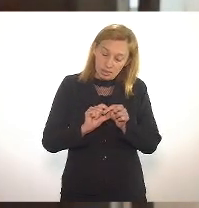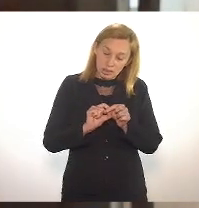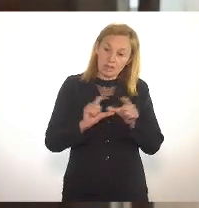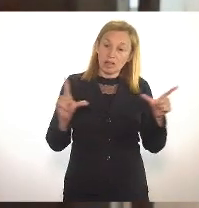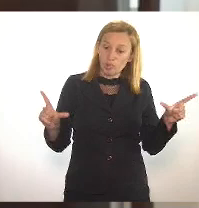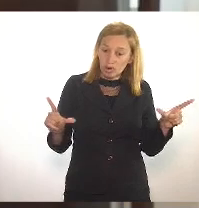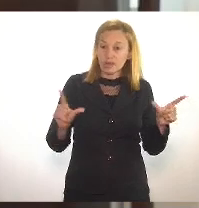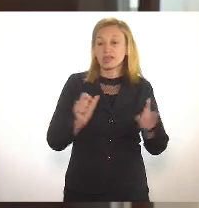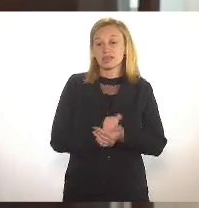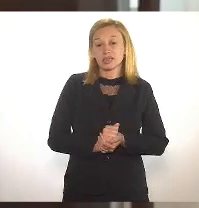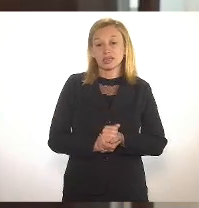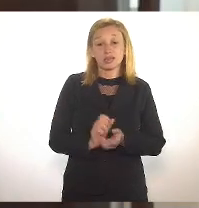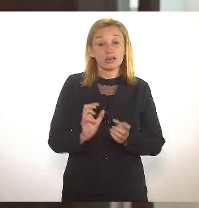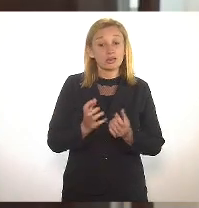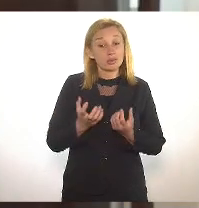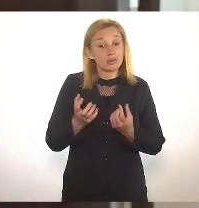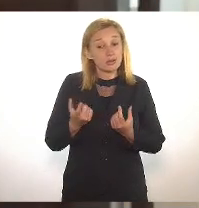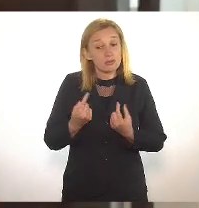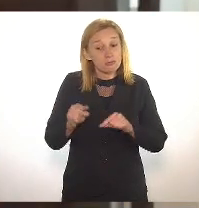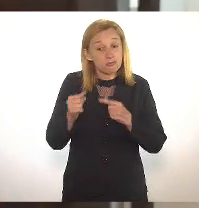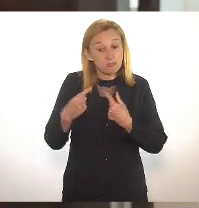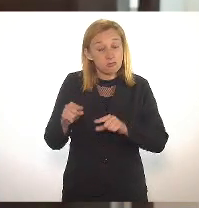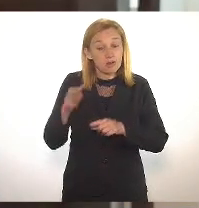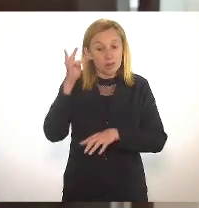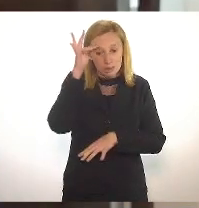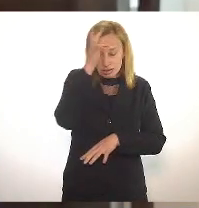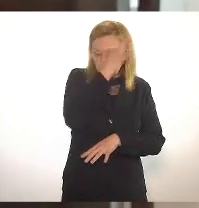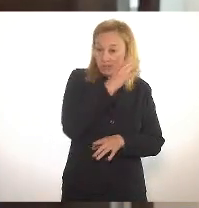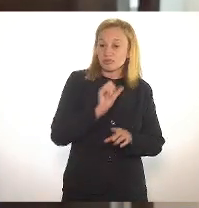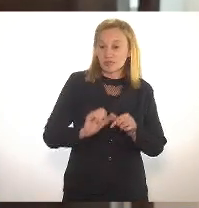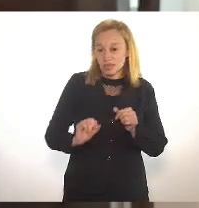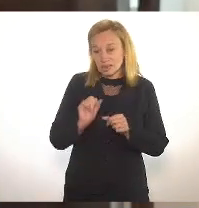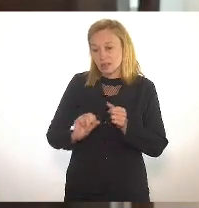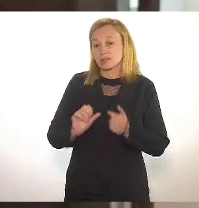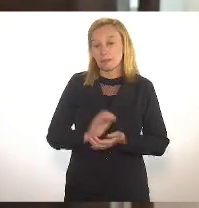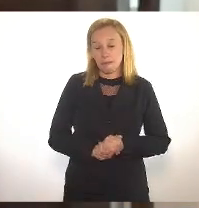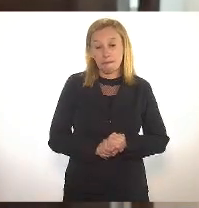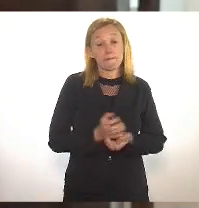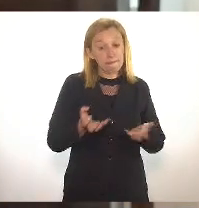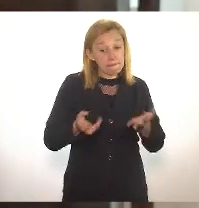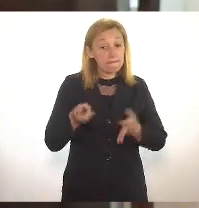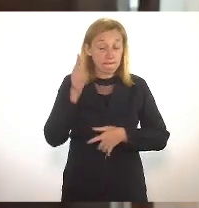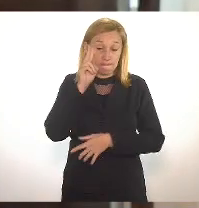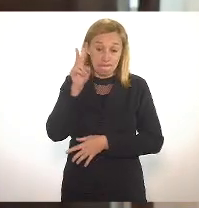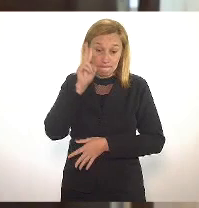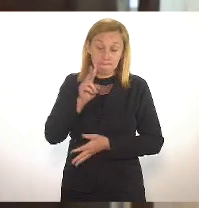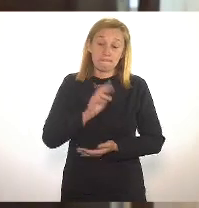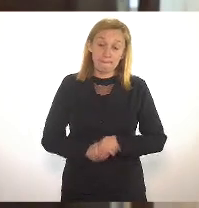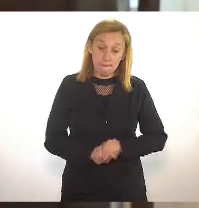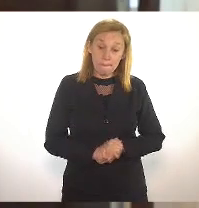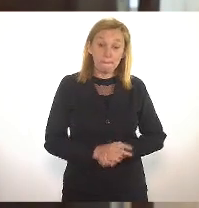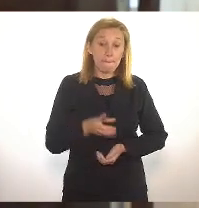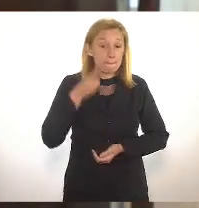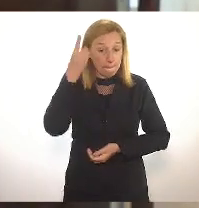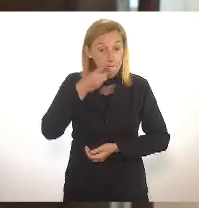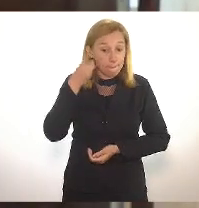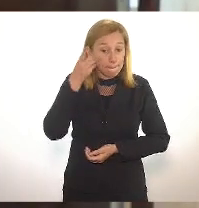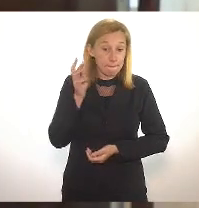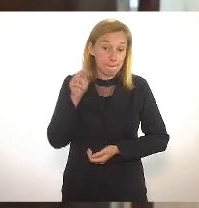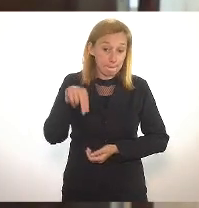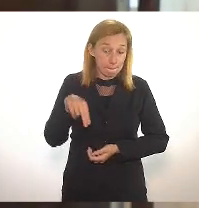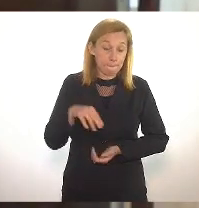seguidas ameaças que o Trump vem fazendo. Eu queria lembrar, deputado Renan